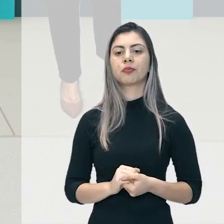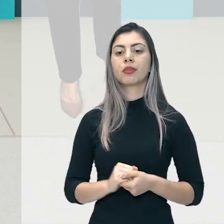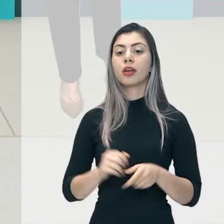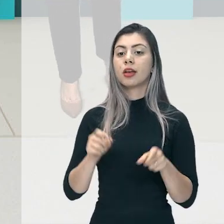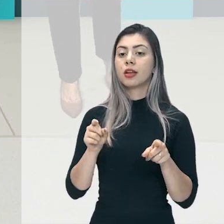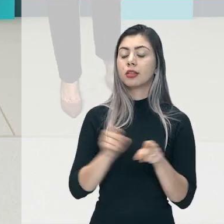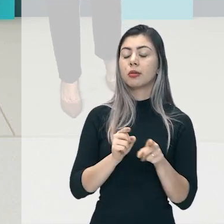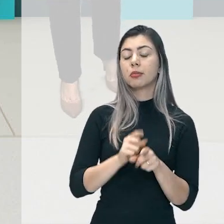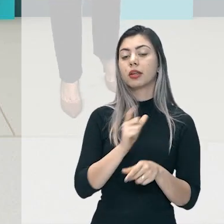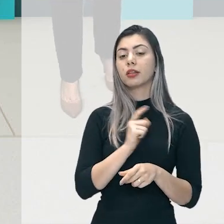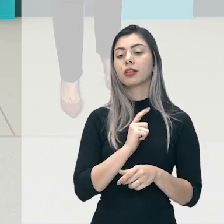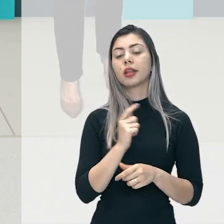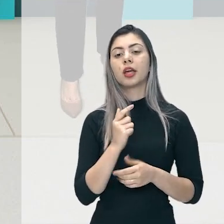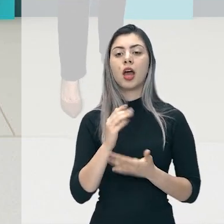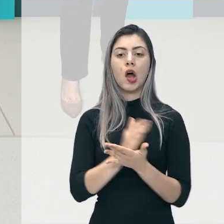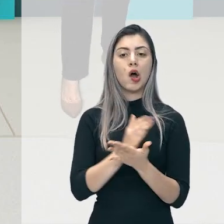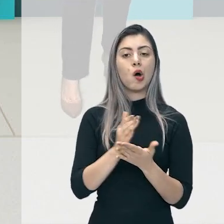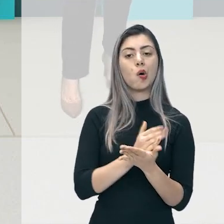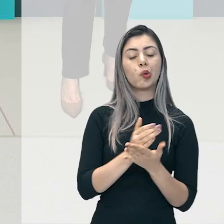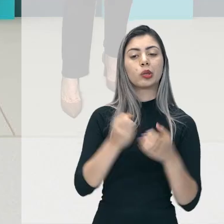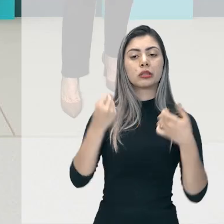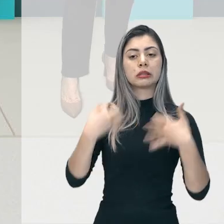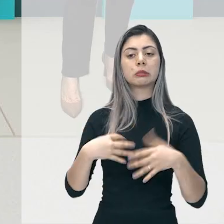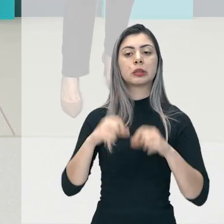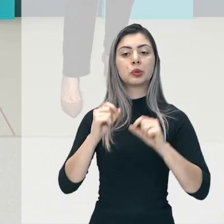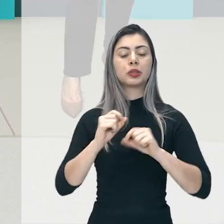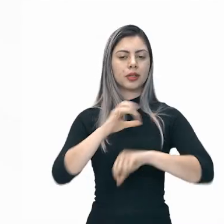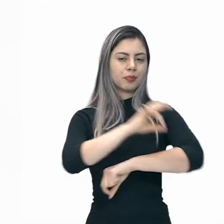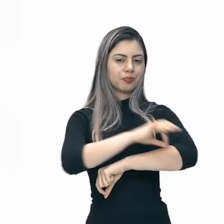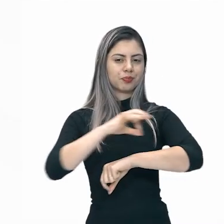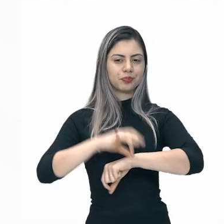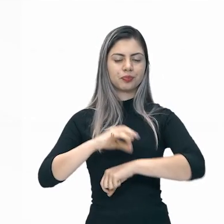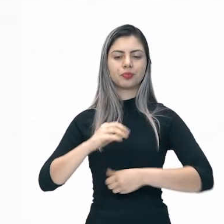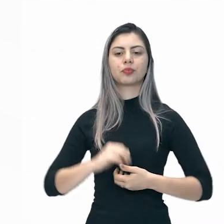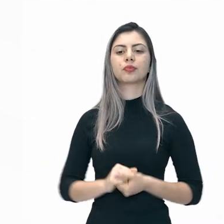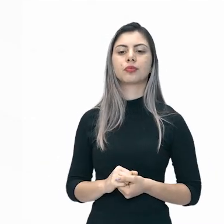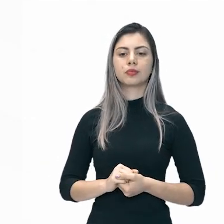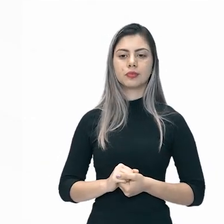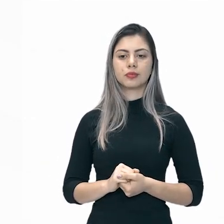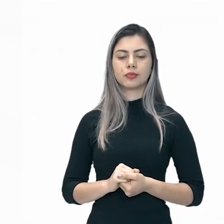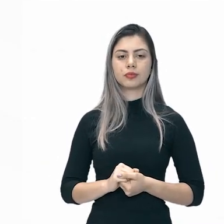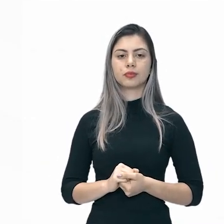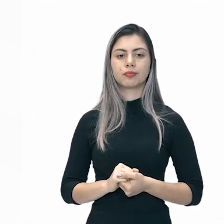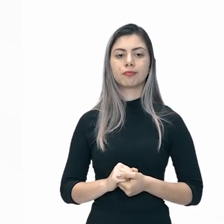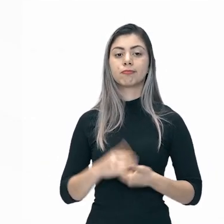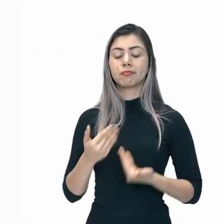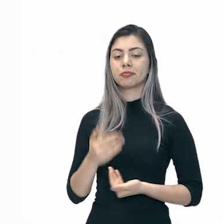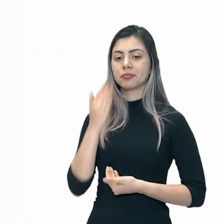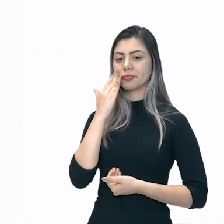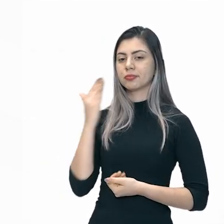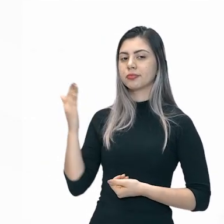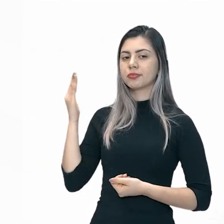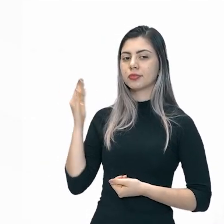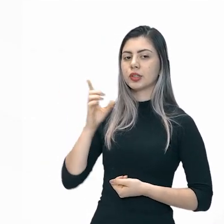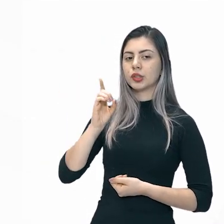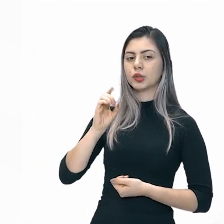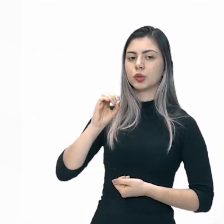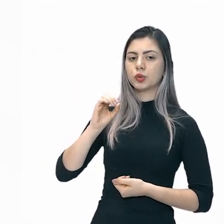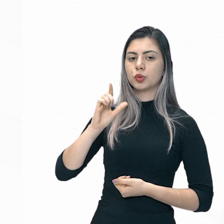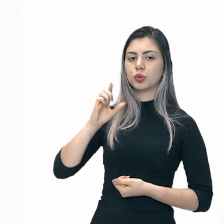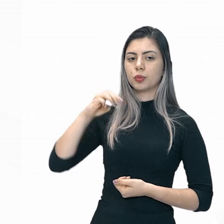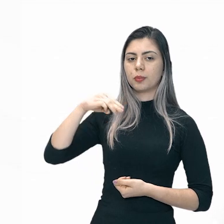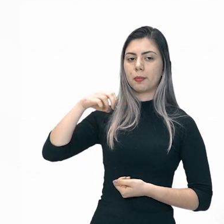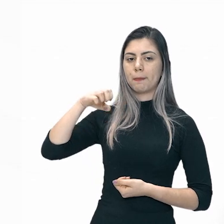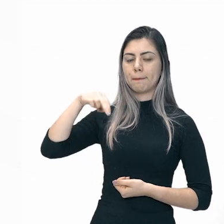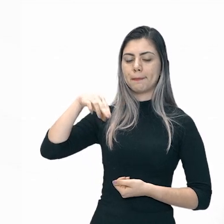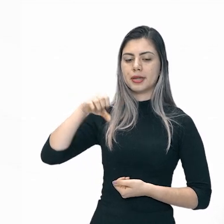vestígios que foram deixados, que falam sobre a arquitetura. Vamos ver? Os domes consistiam em 2 ou